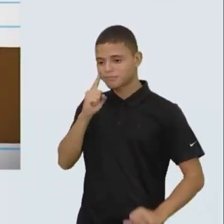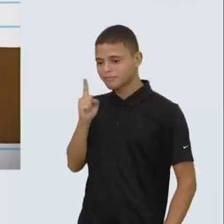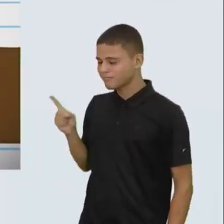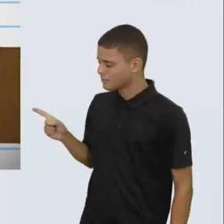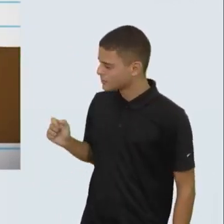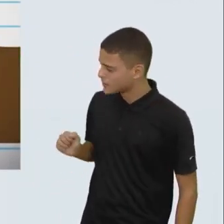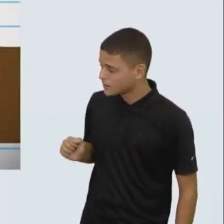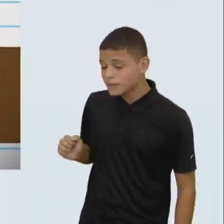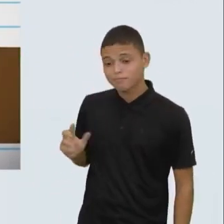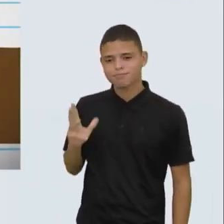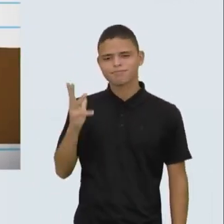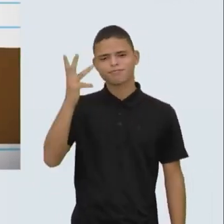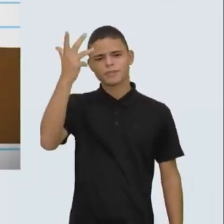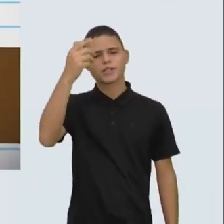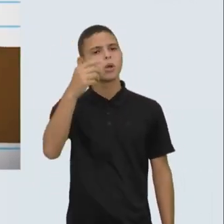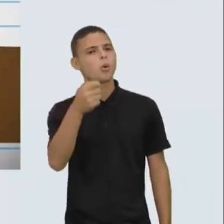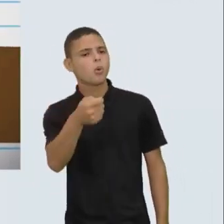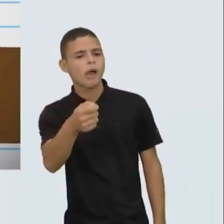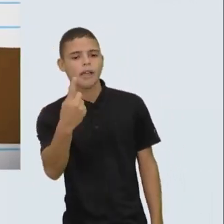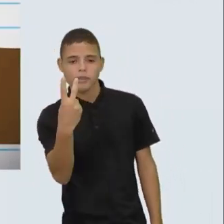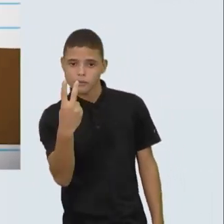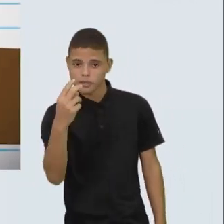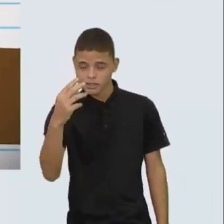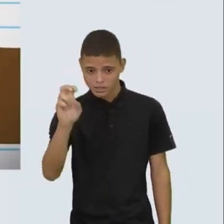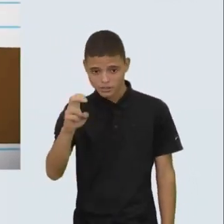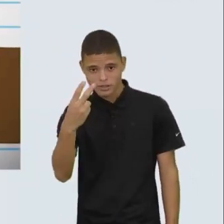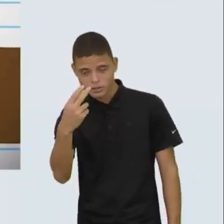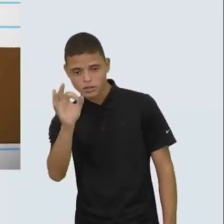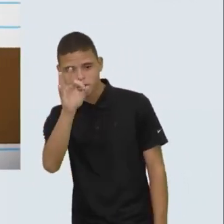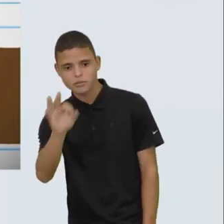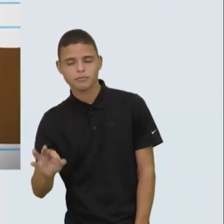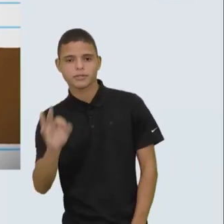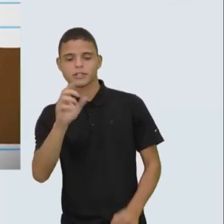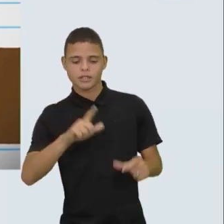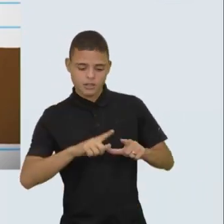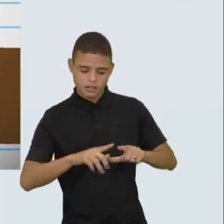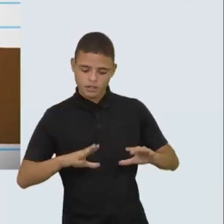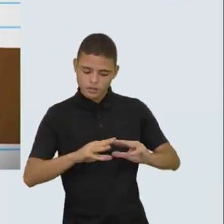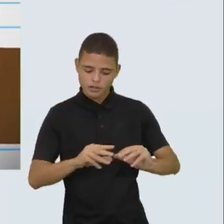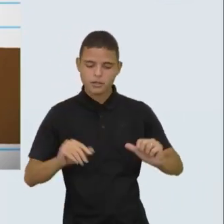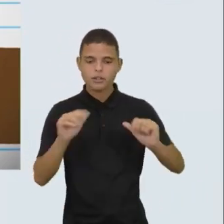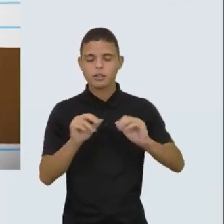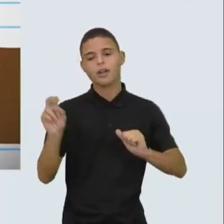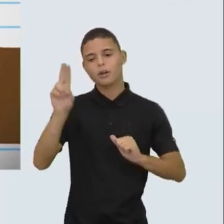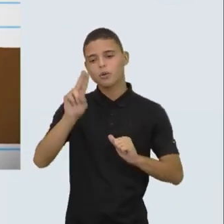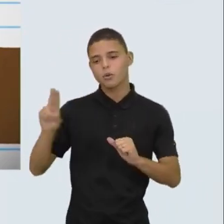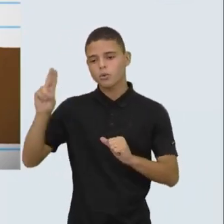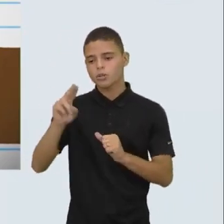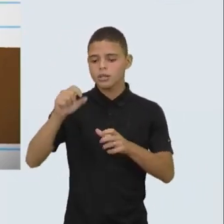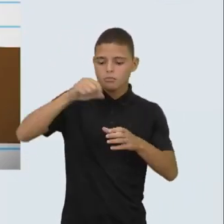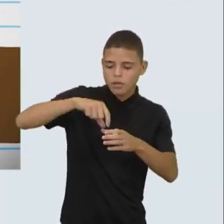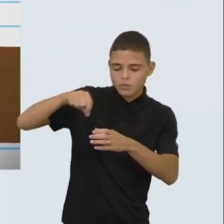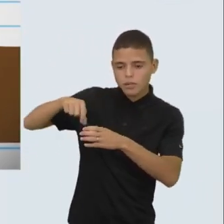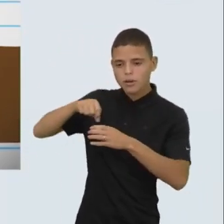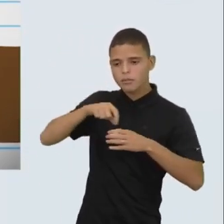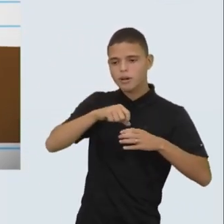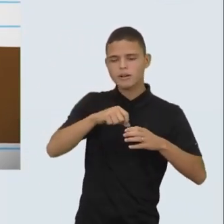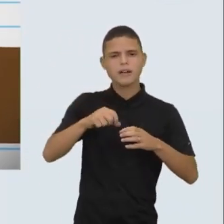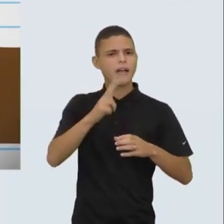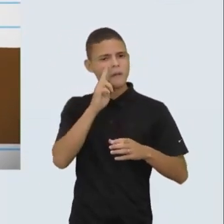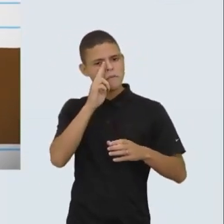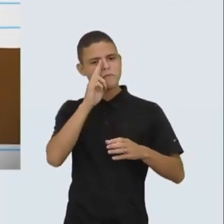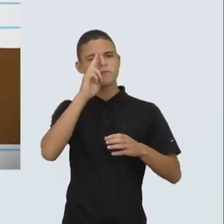solo. Estima-se que 52% das terras utilizadas para a agricultura são moderadamente ou severamente afetadas